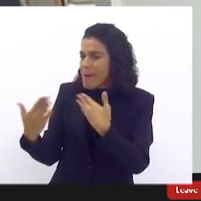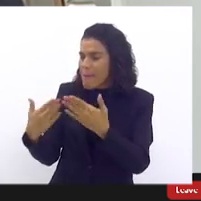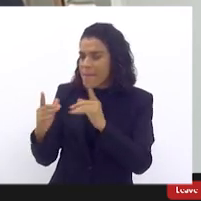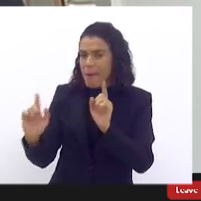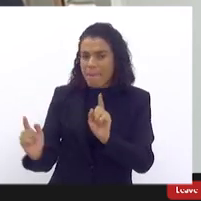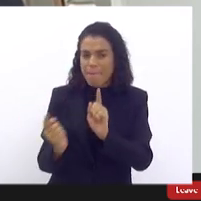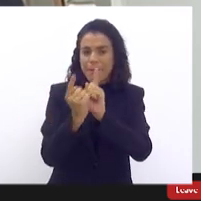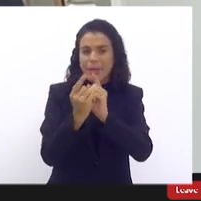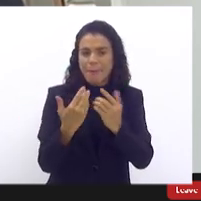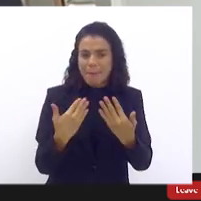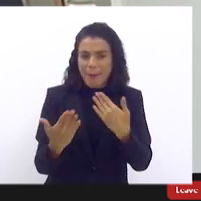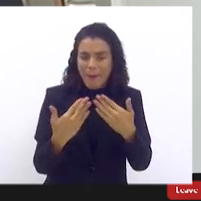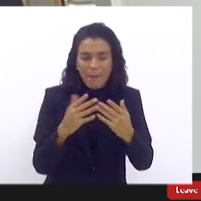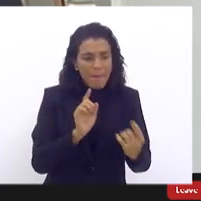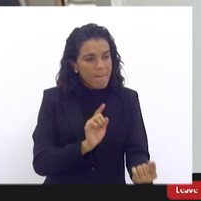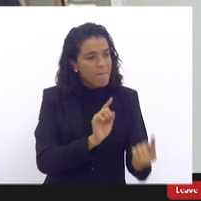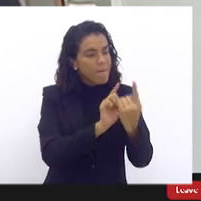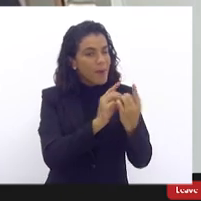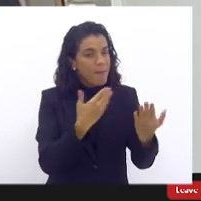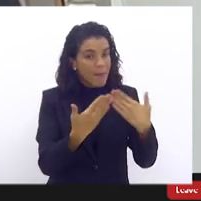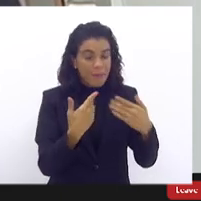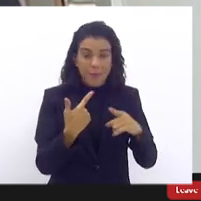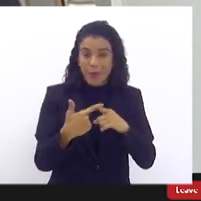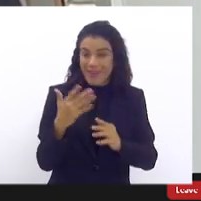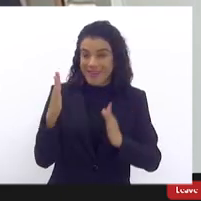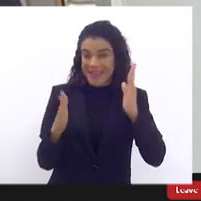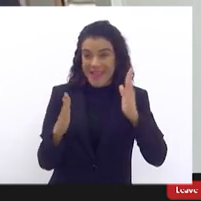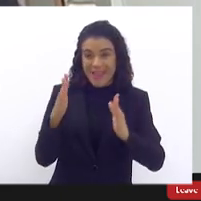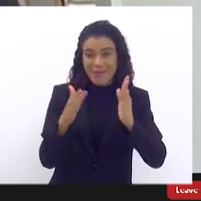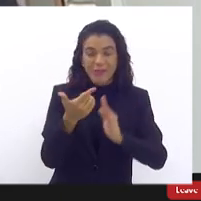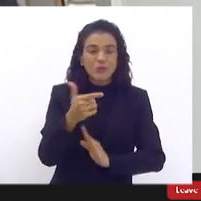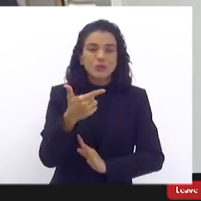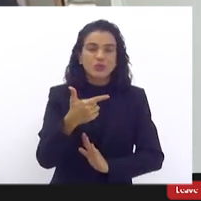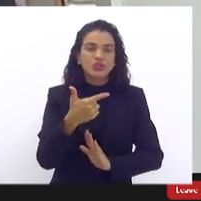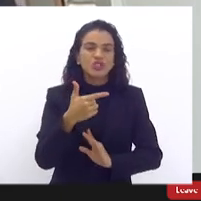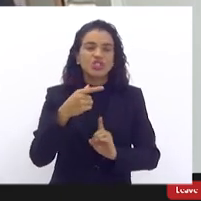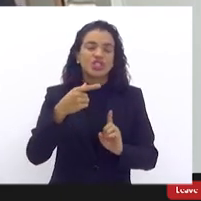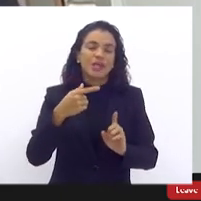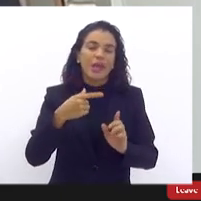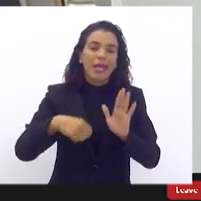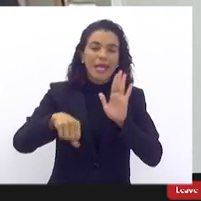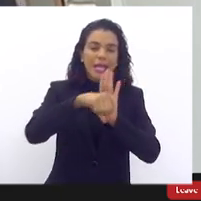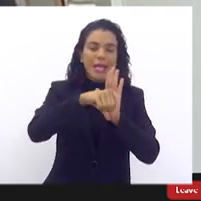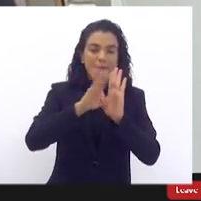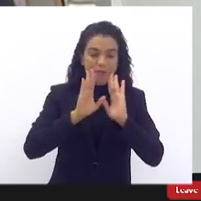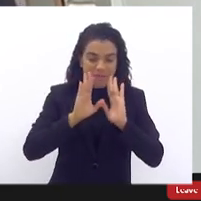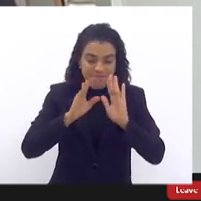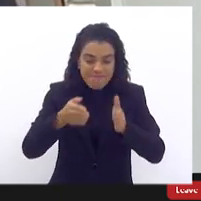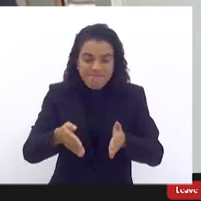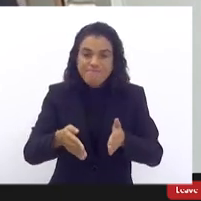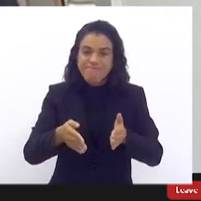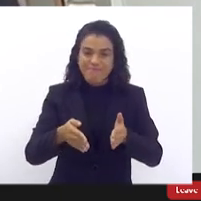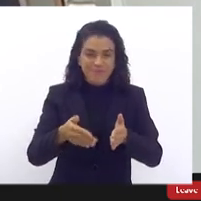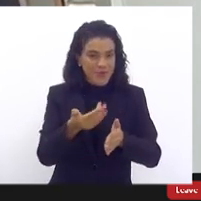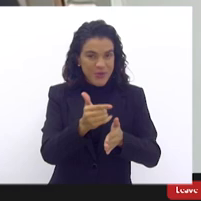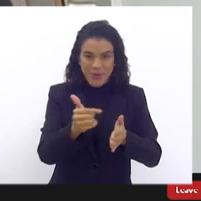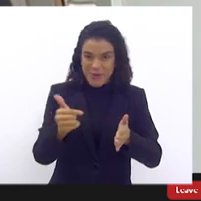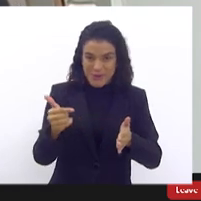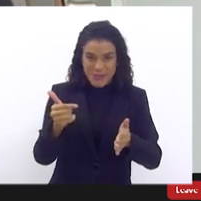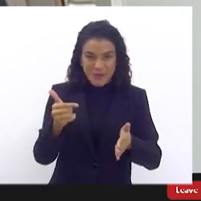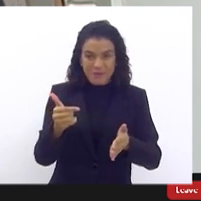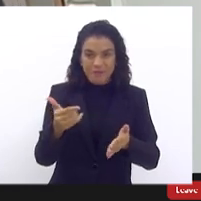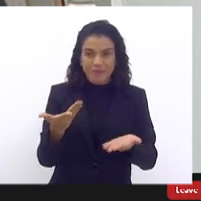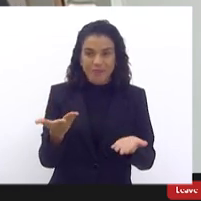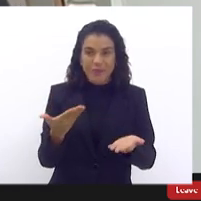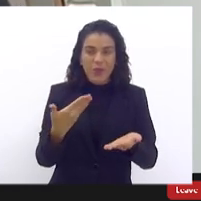entender se na época não existia, né, um tipo penal específico para isso, se fazia sentido existir um tipo penal específico para isso,